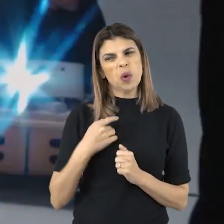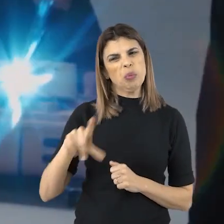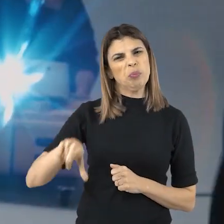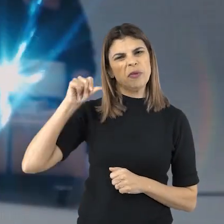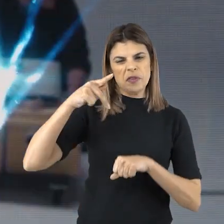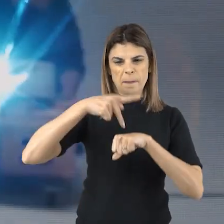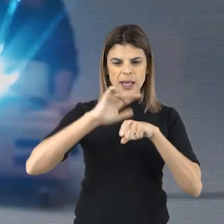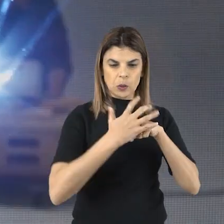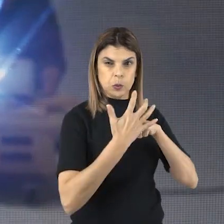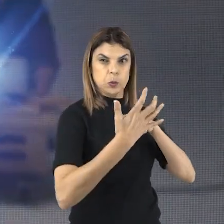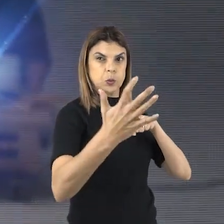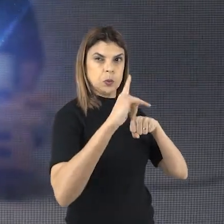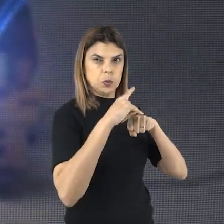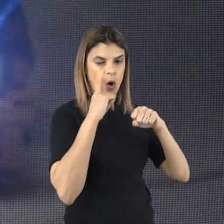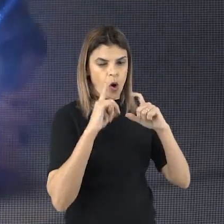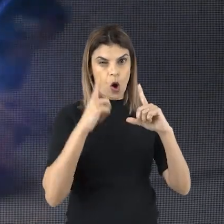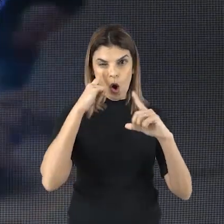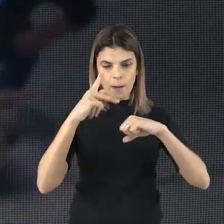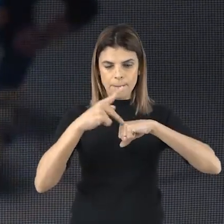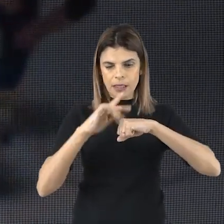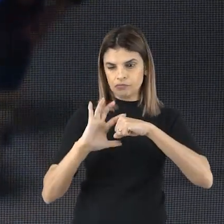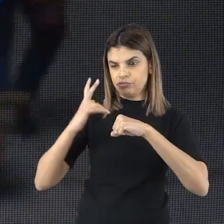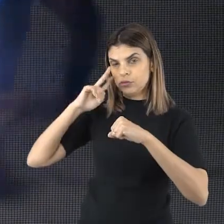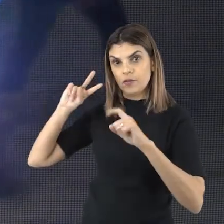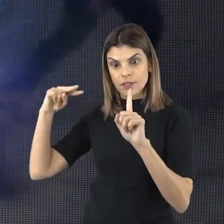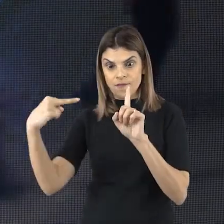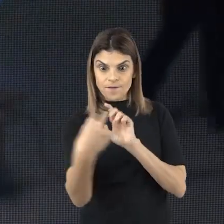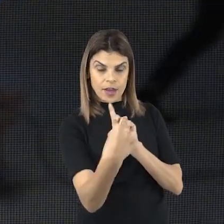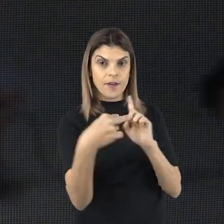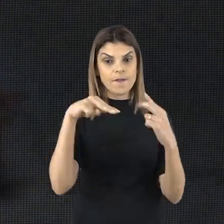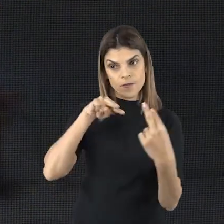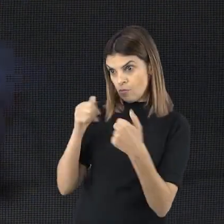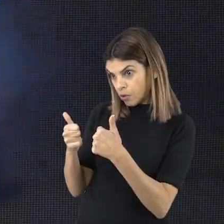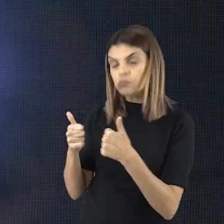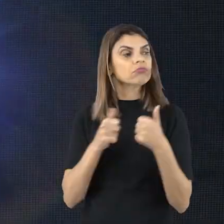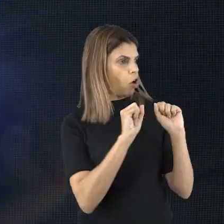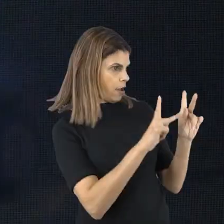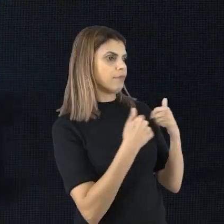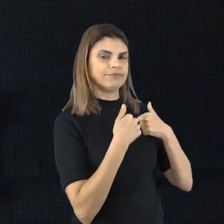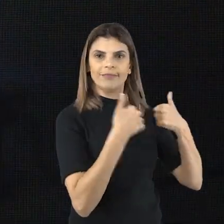vou ficar com o diamante, então. Claro, sem problema. Tudo bem? Tá. Por mim, tudo bem.